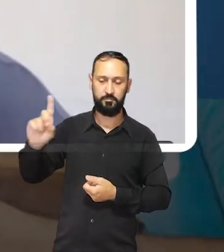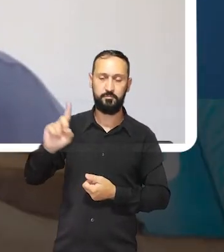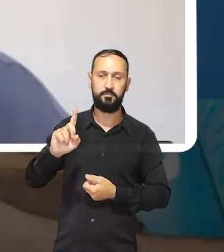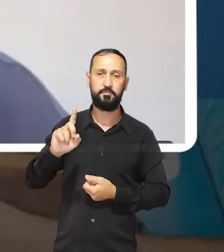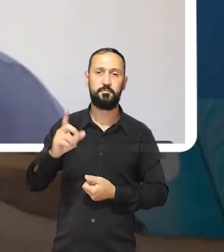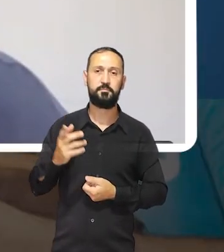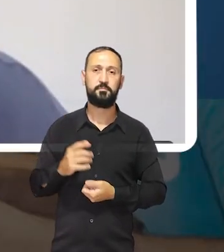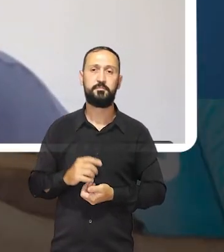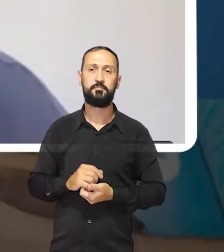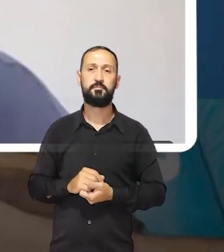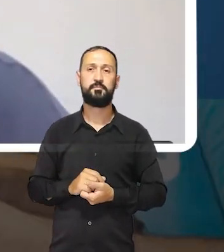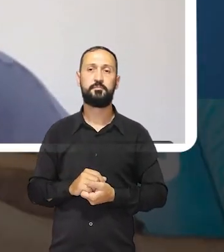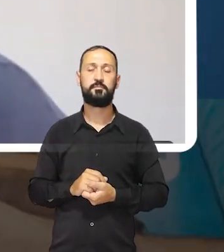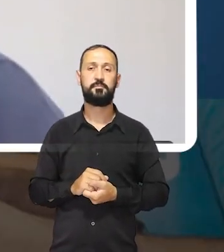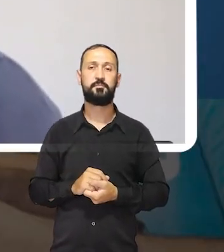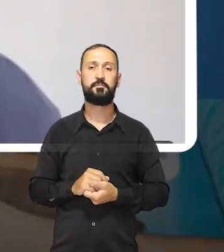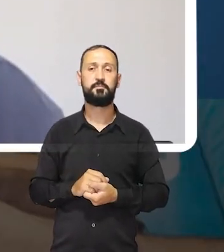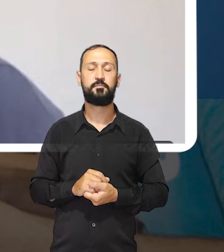foi...